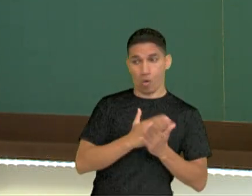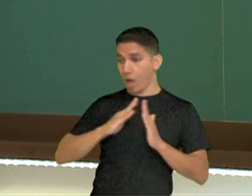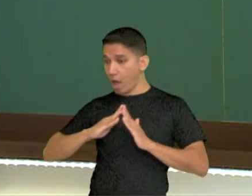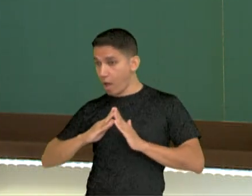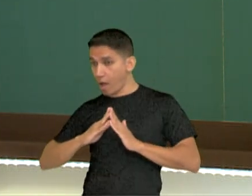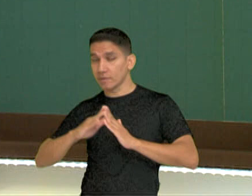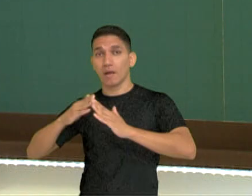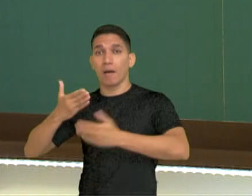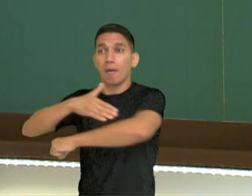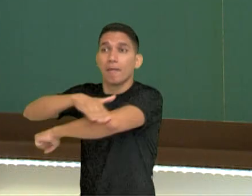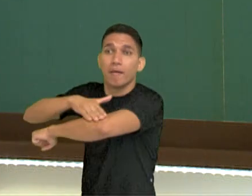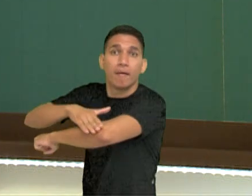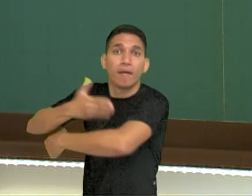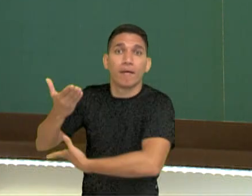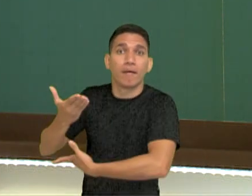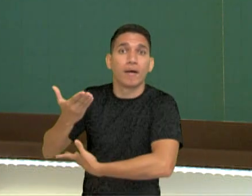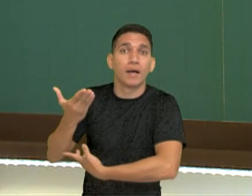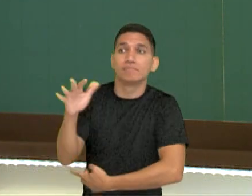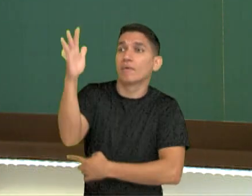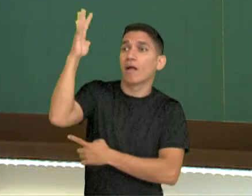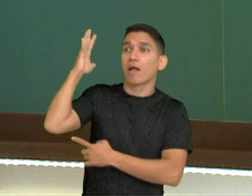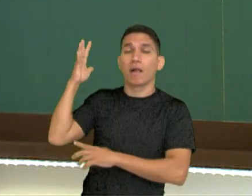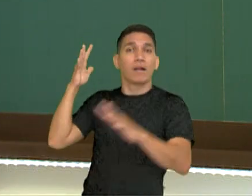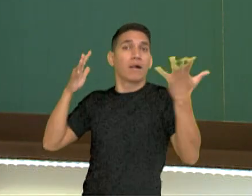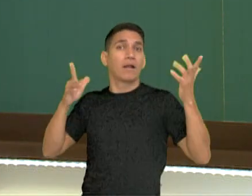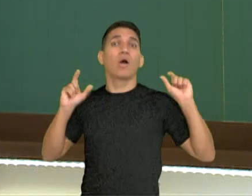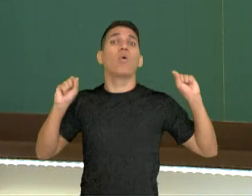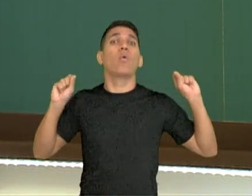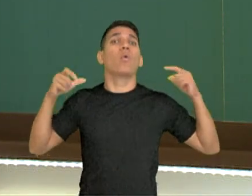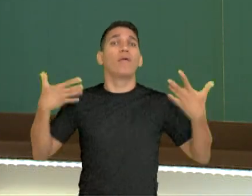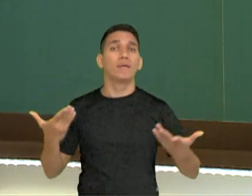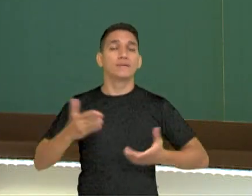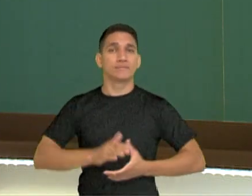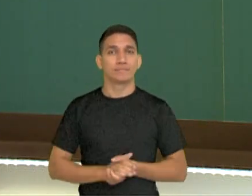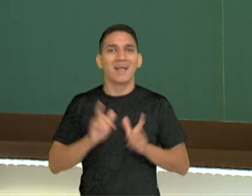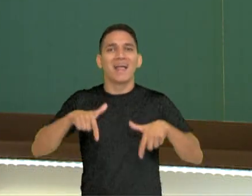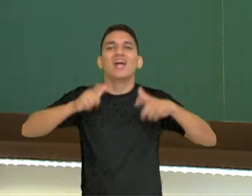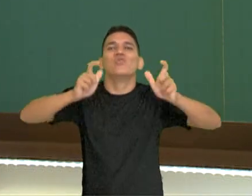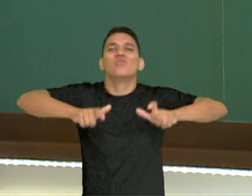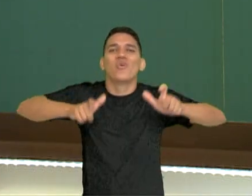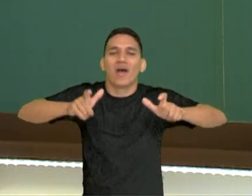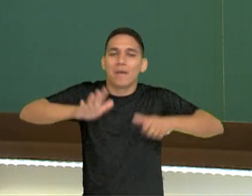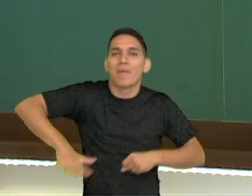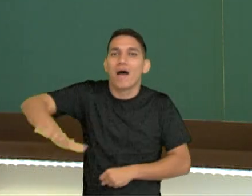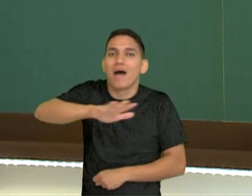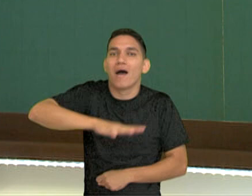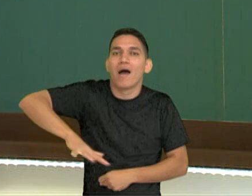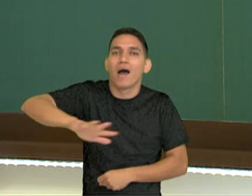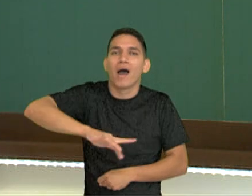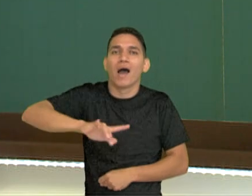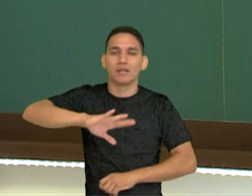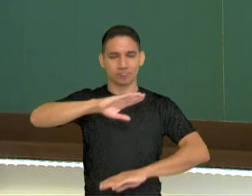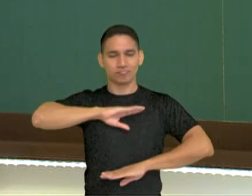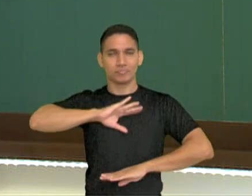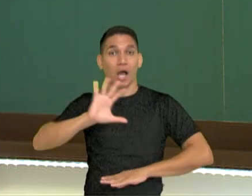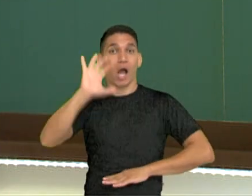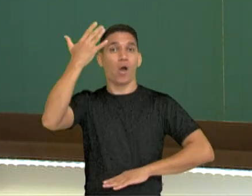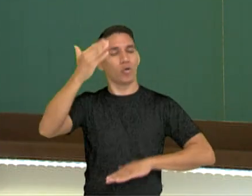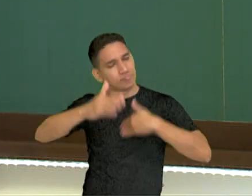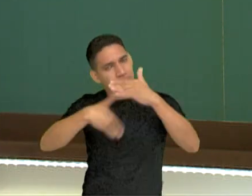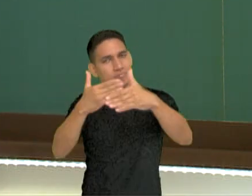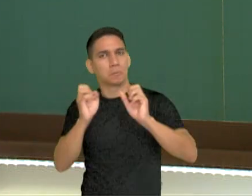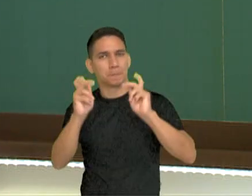no parque, né? Estou na praça. Então, esse local é o espaço, né? É onde a cena vai se